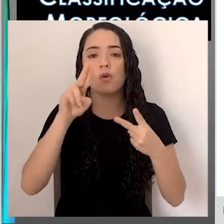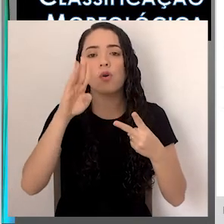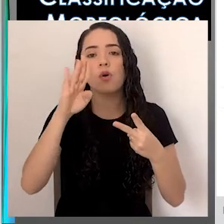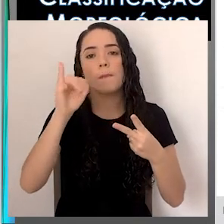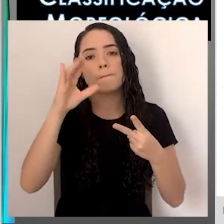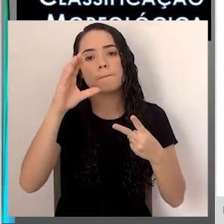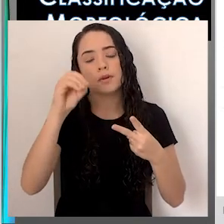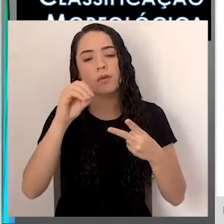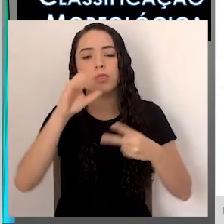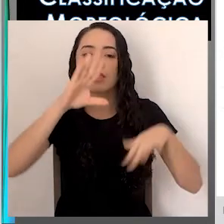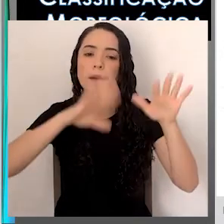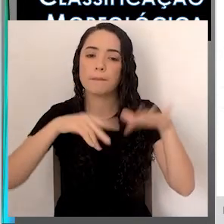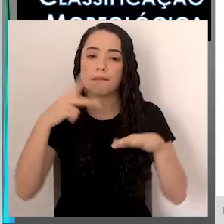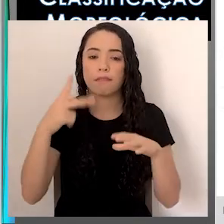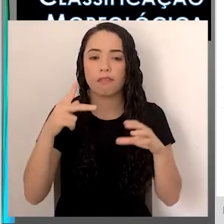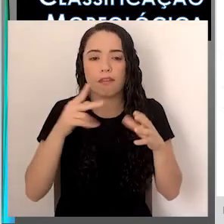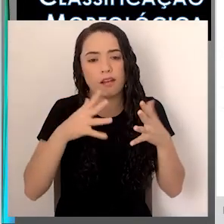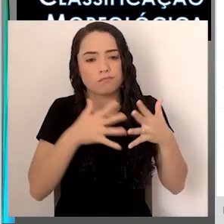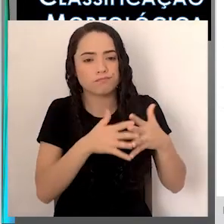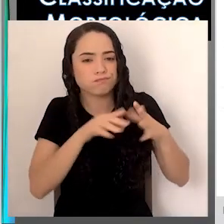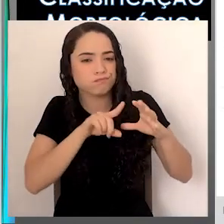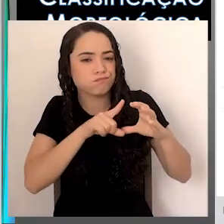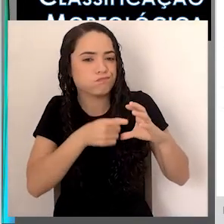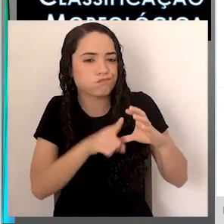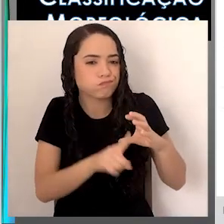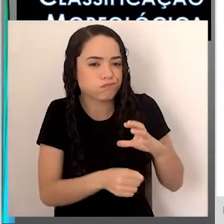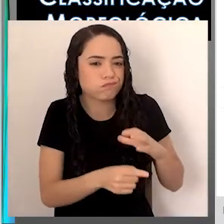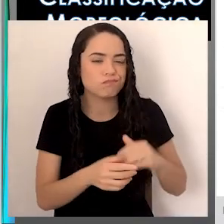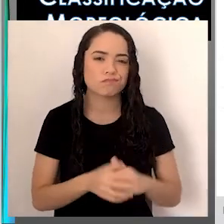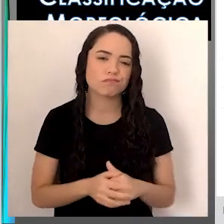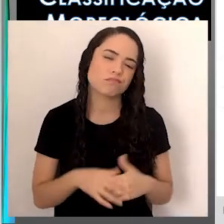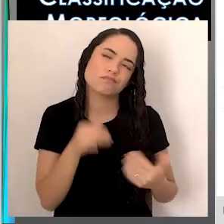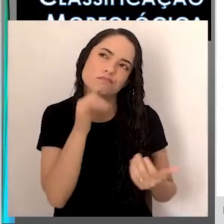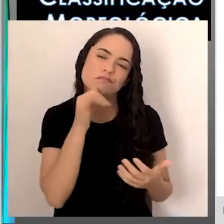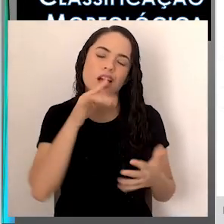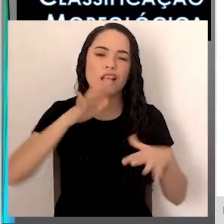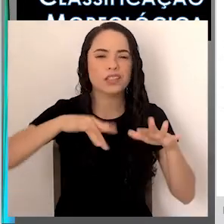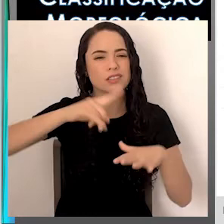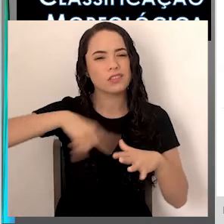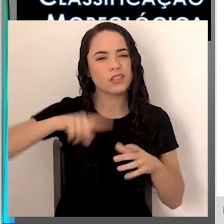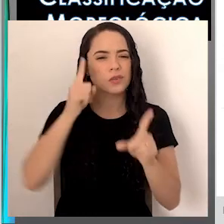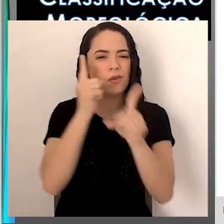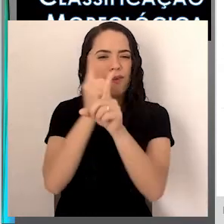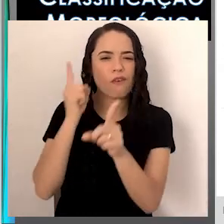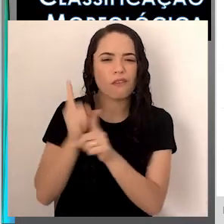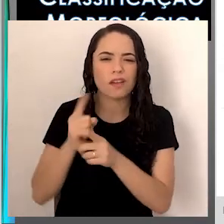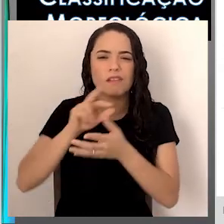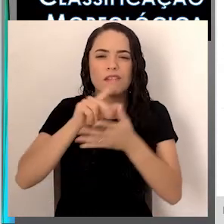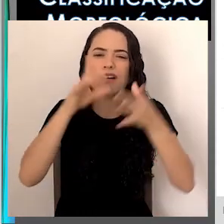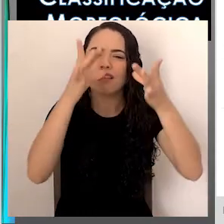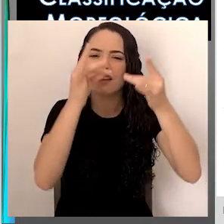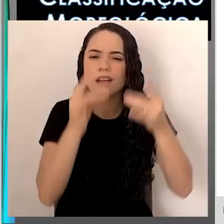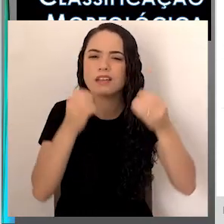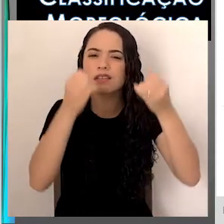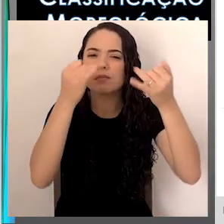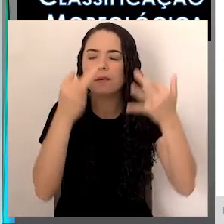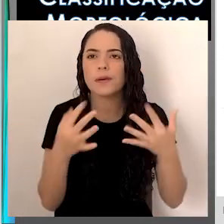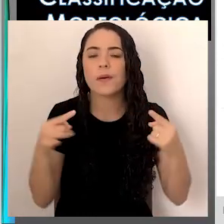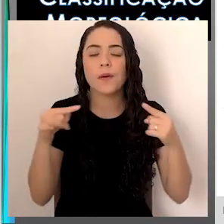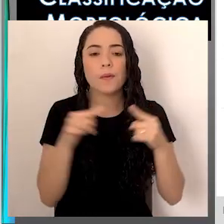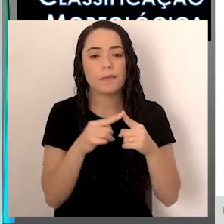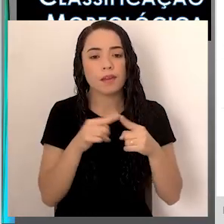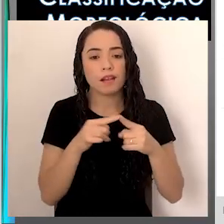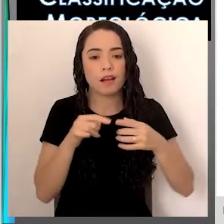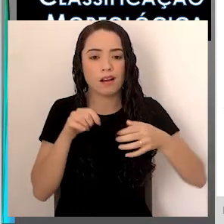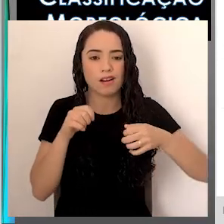complexidade dos ductos ao longo do seu trajeto nestas glândulas. Na literatura encontramos descrições como ducto